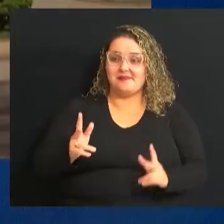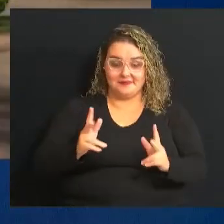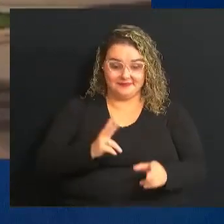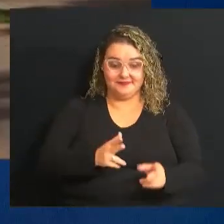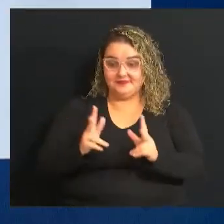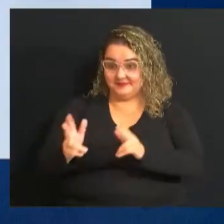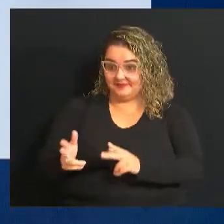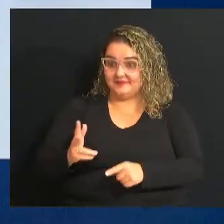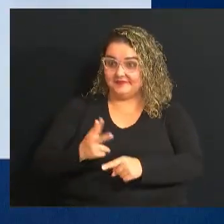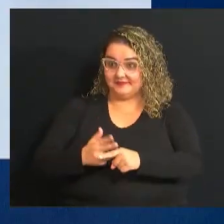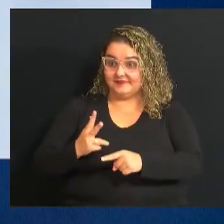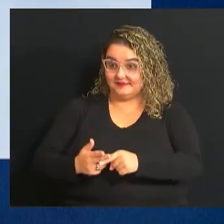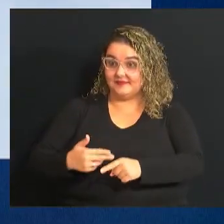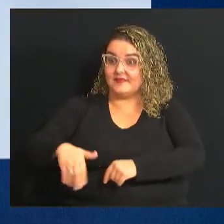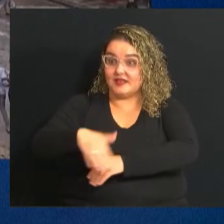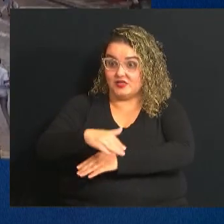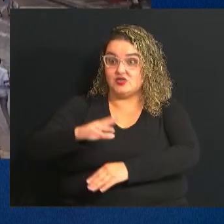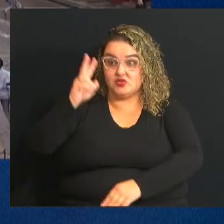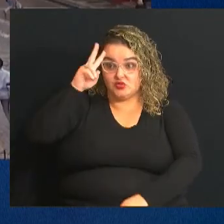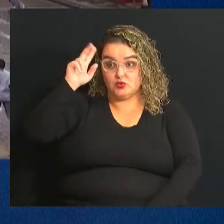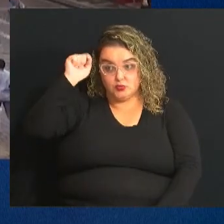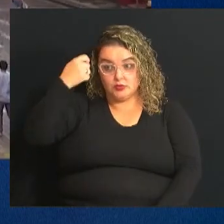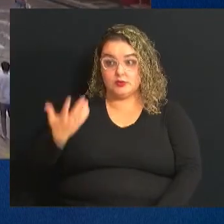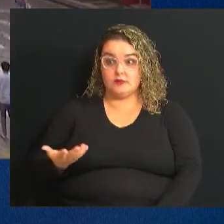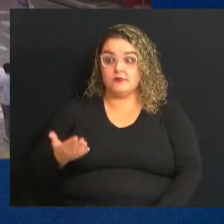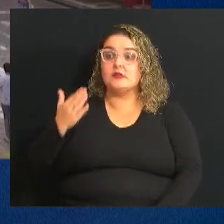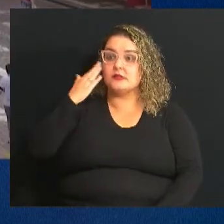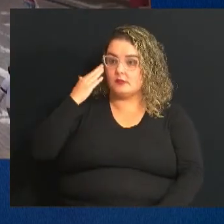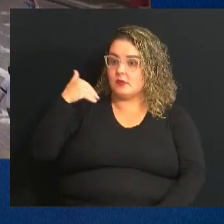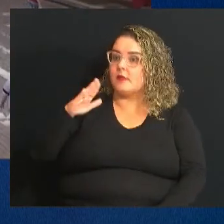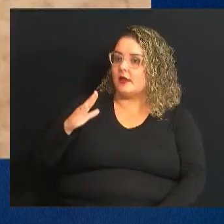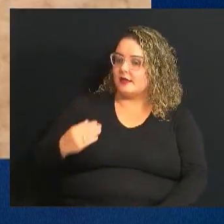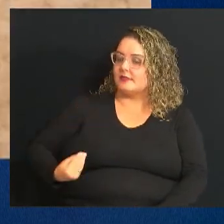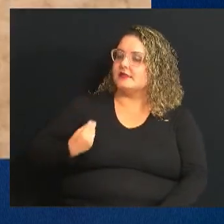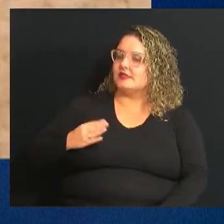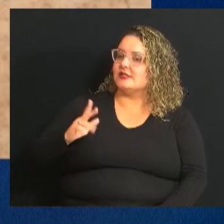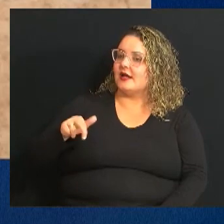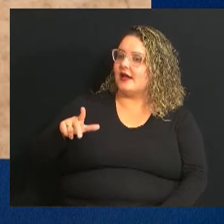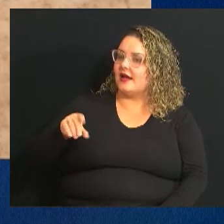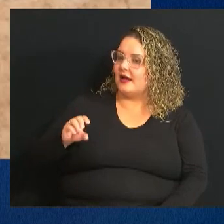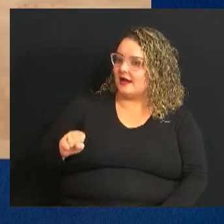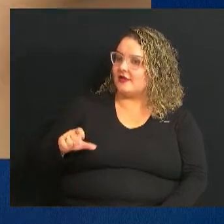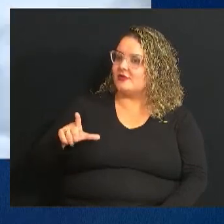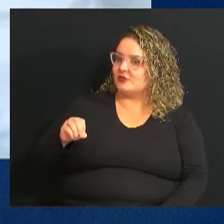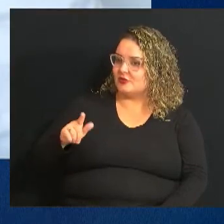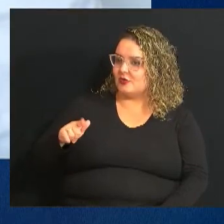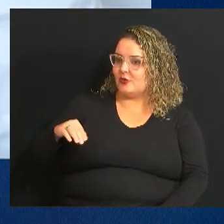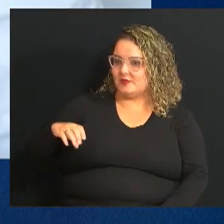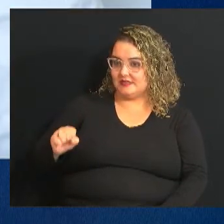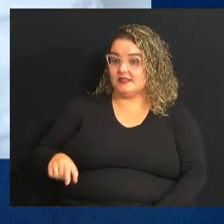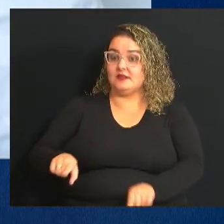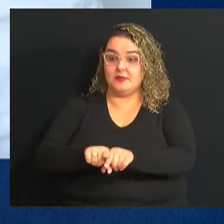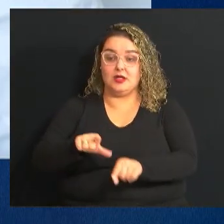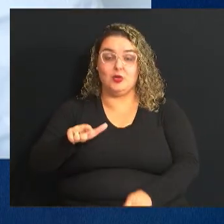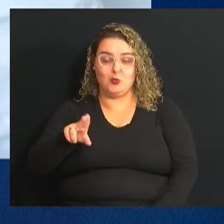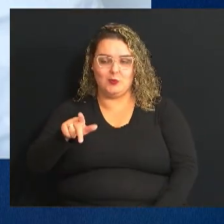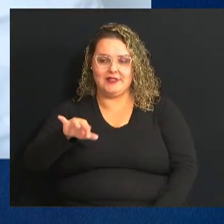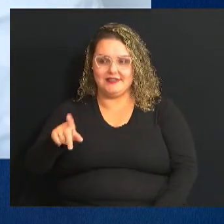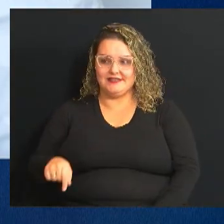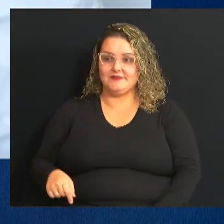Ontem foi dia de reunião ordinária. Por unanimidade e em definitivo, Câmara aprova a lei para nova licitação